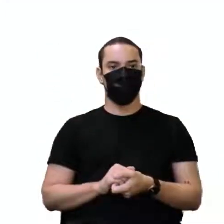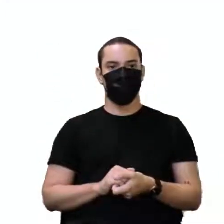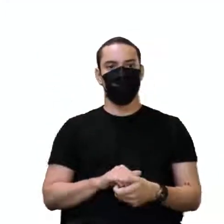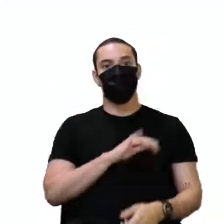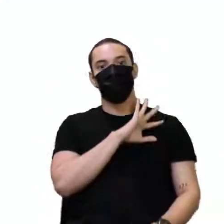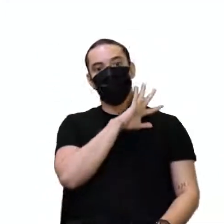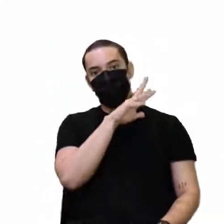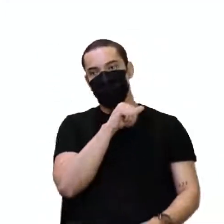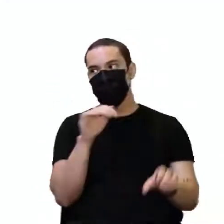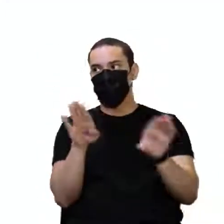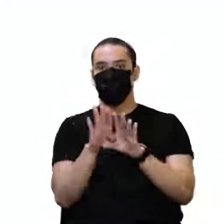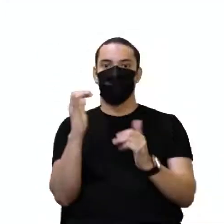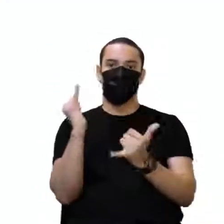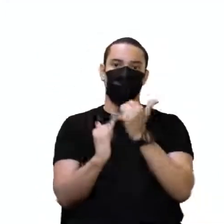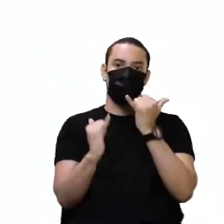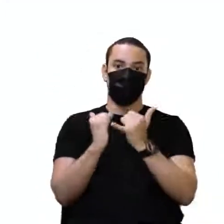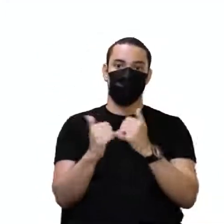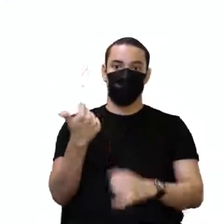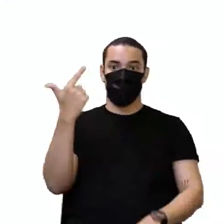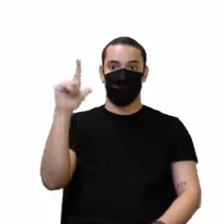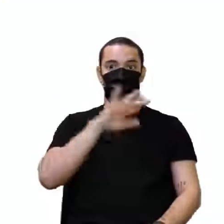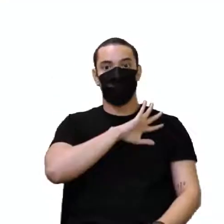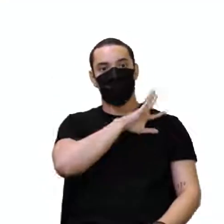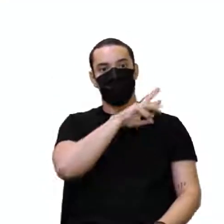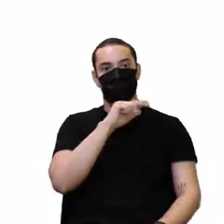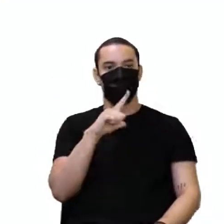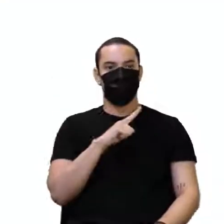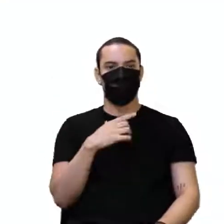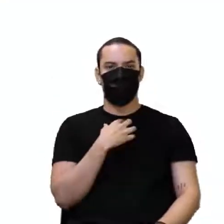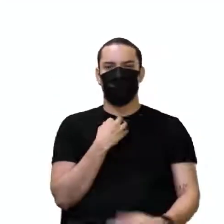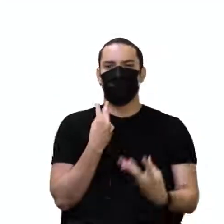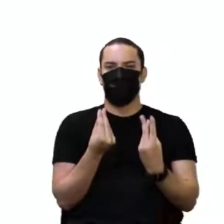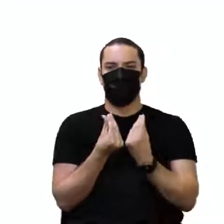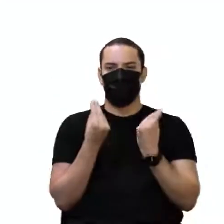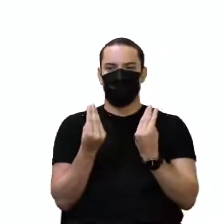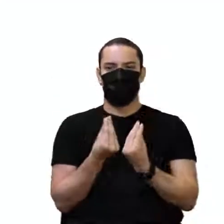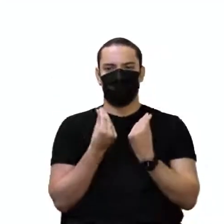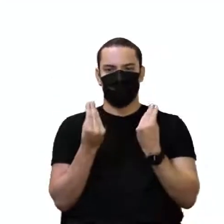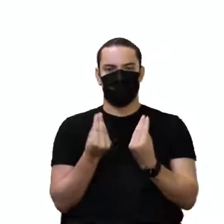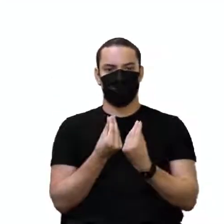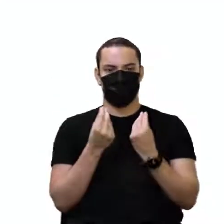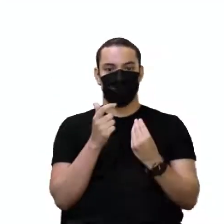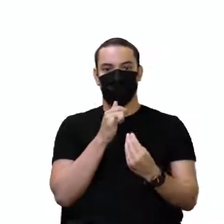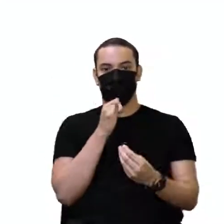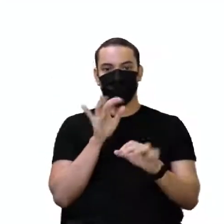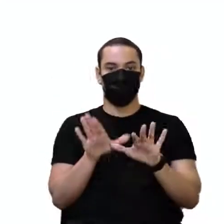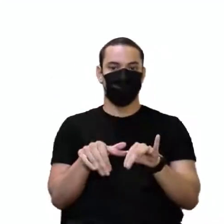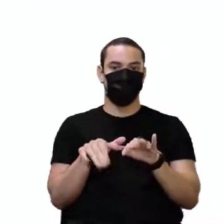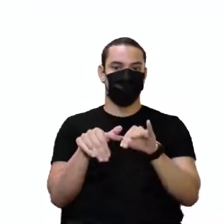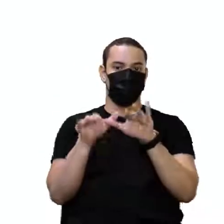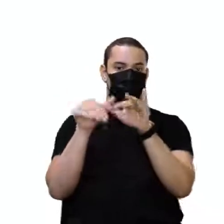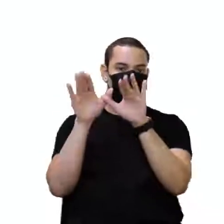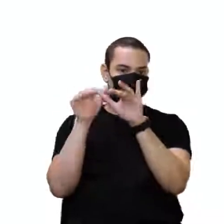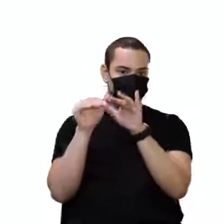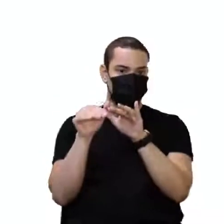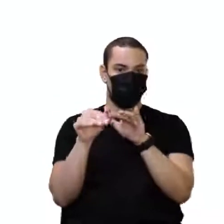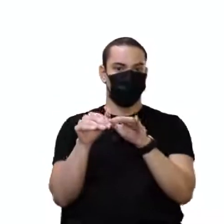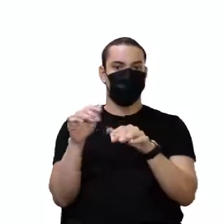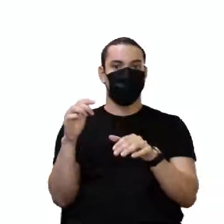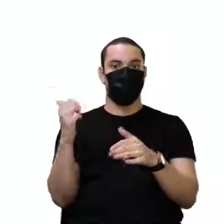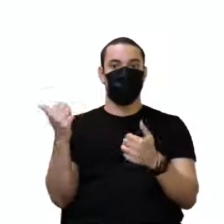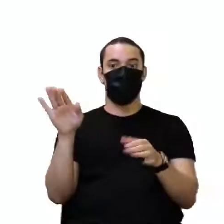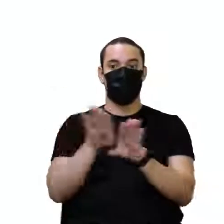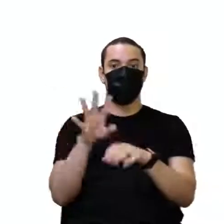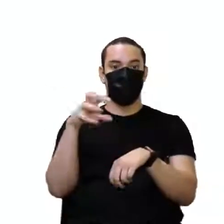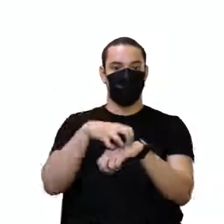Há animais que se assemelham a outros animais que têm gosto ruim, como é o caso da borboleta monarca e a vice-rei.